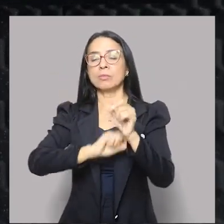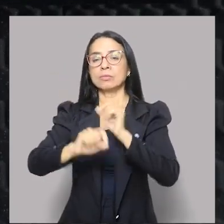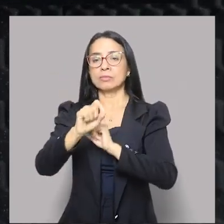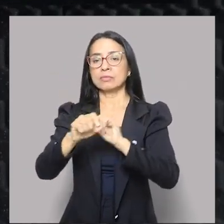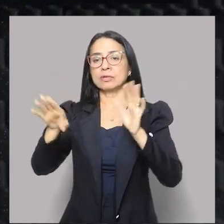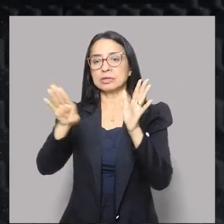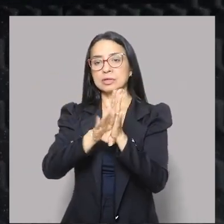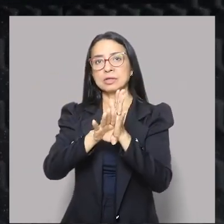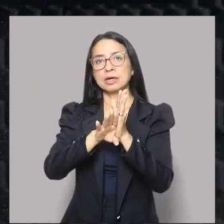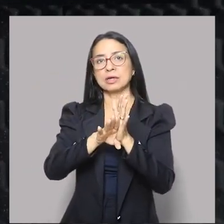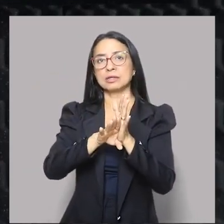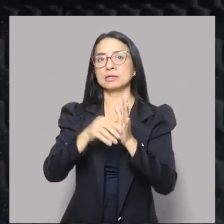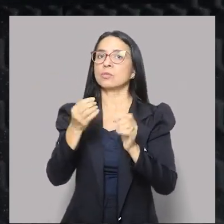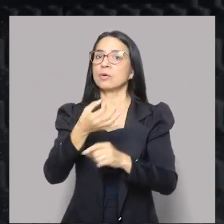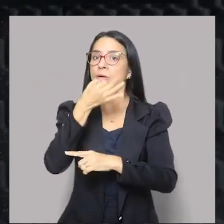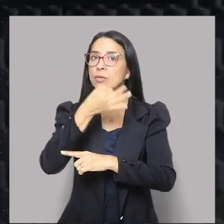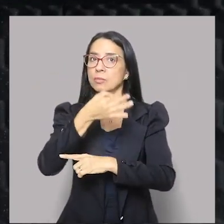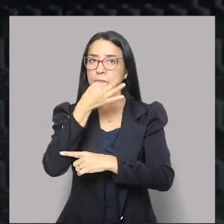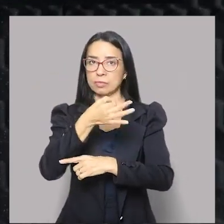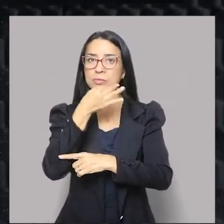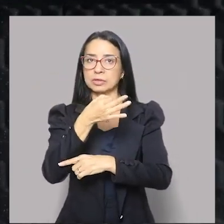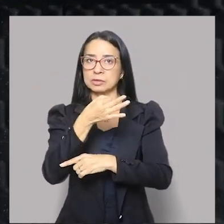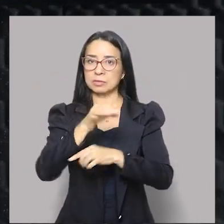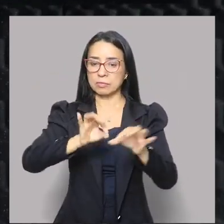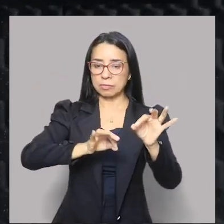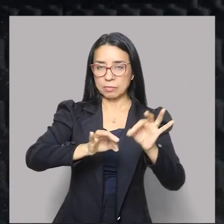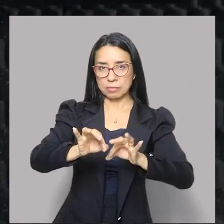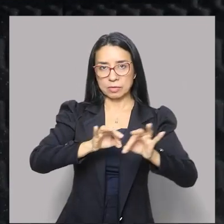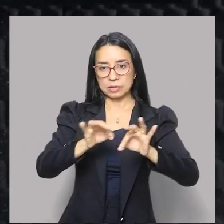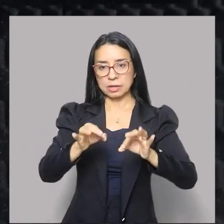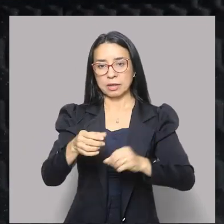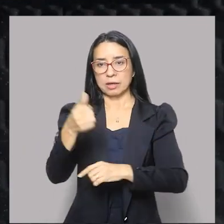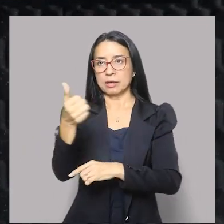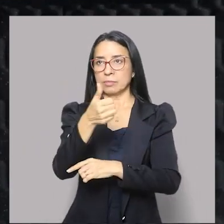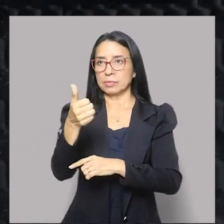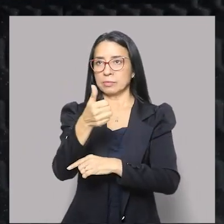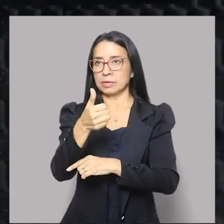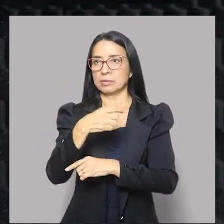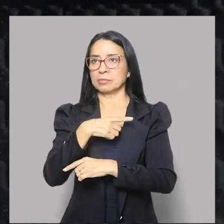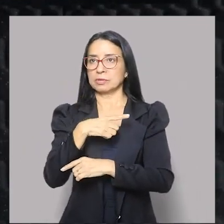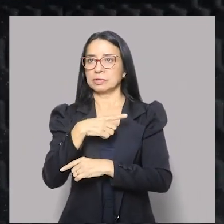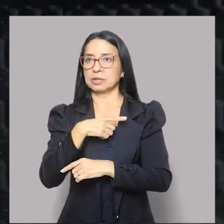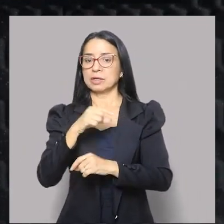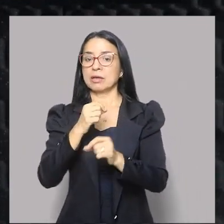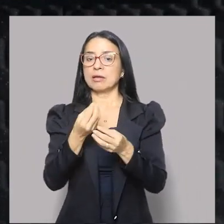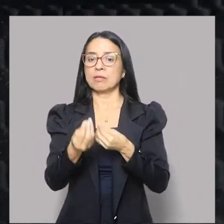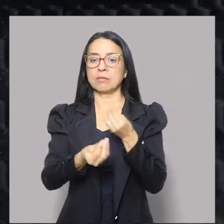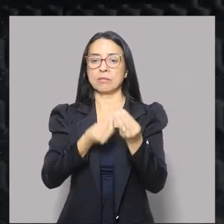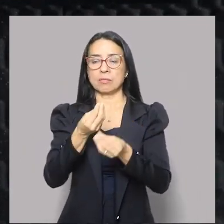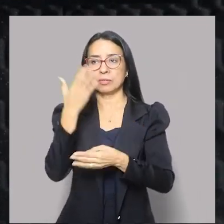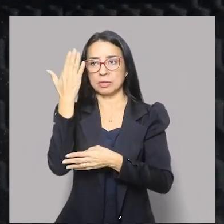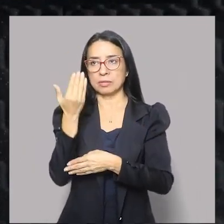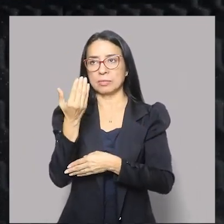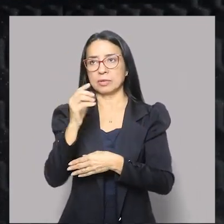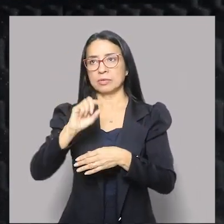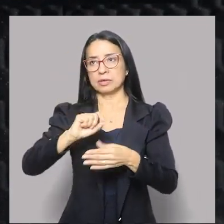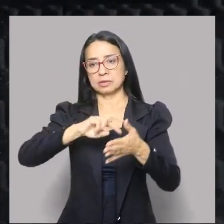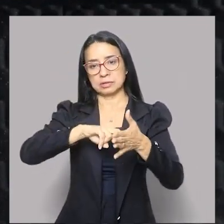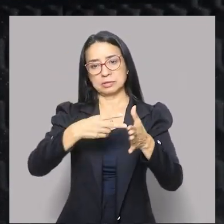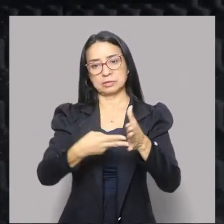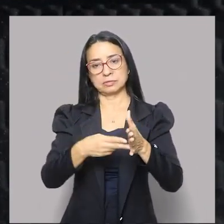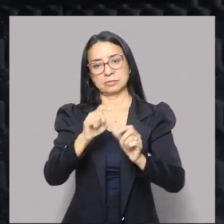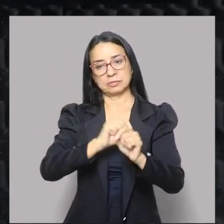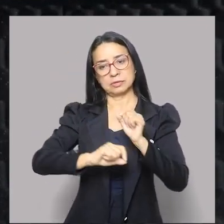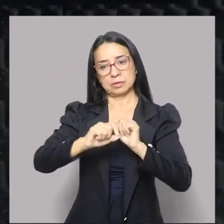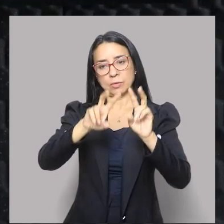chegar e qual é o percurso argumentativo que eu vou estabelecer. Em primeiro lugar, eu preciso ter uma noção do que significa o tema